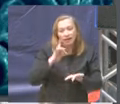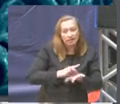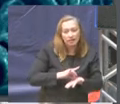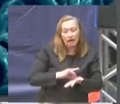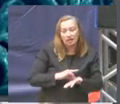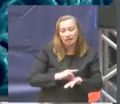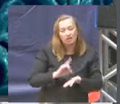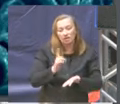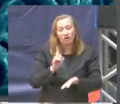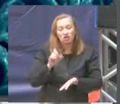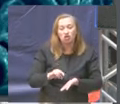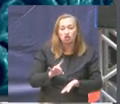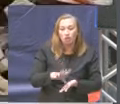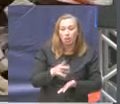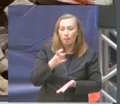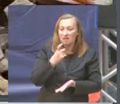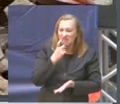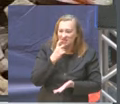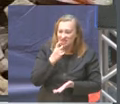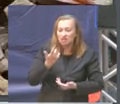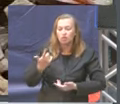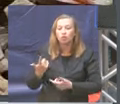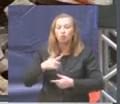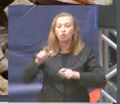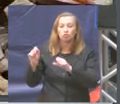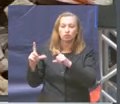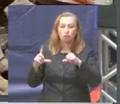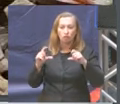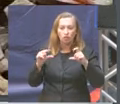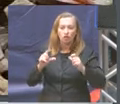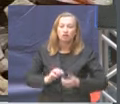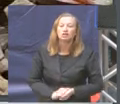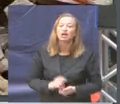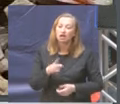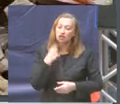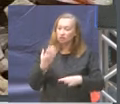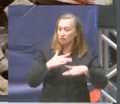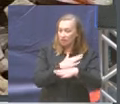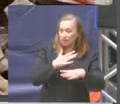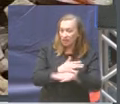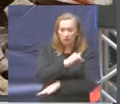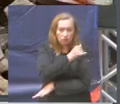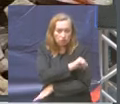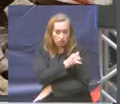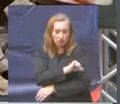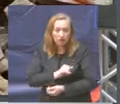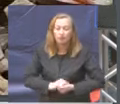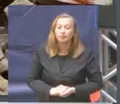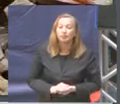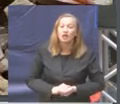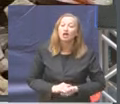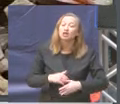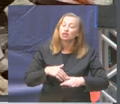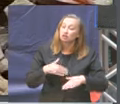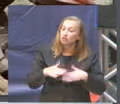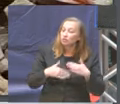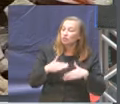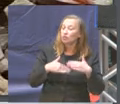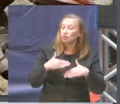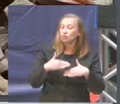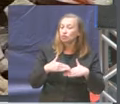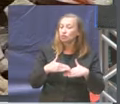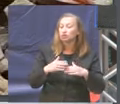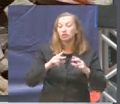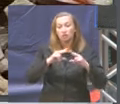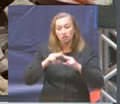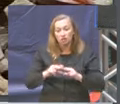só o plástico. Próximo, eu vou mostrar aqui um pouco da nossa cidade, Rio de Janeiro. A gente evoluiu muito na gestão de